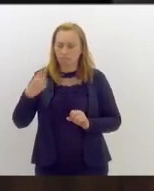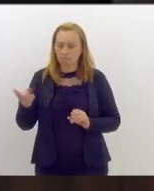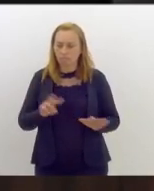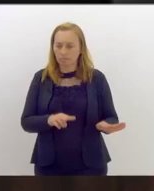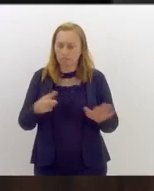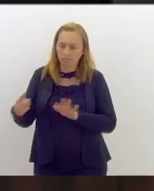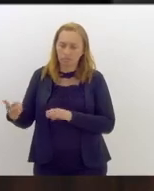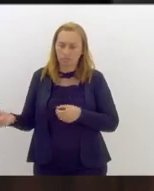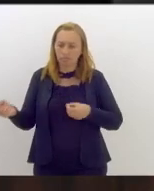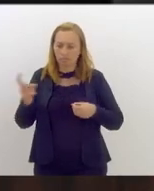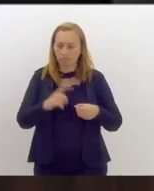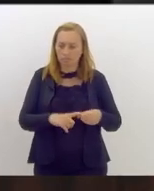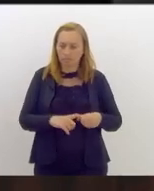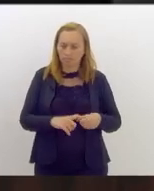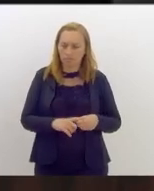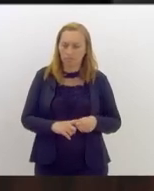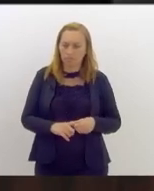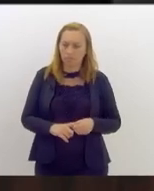retornaremos